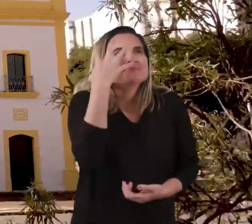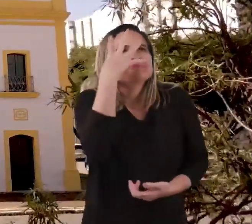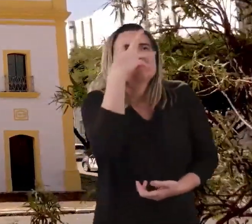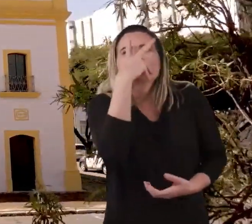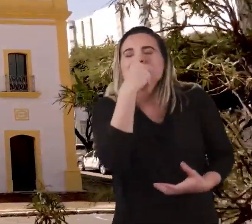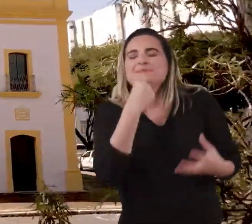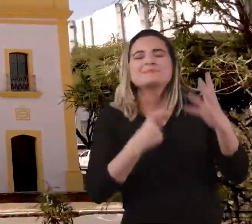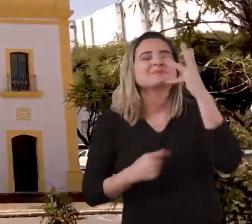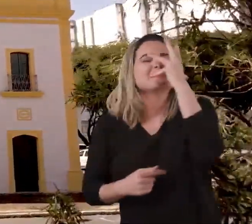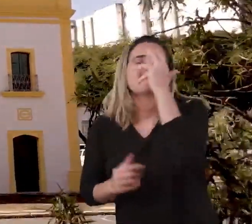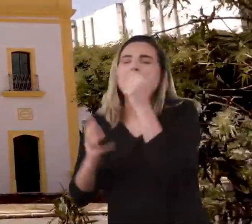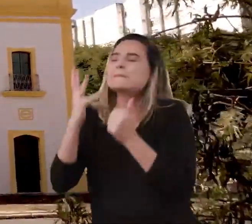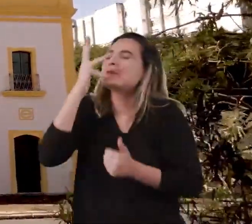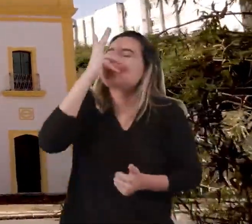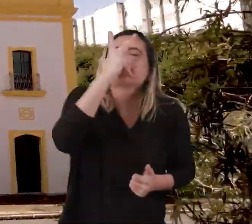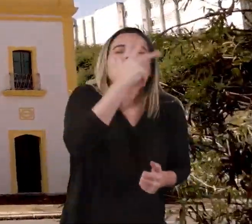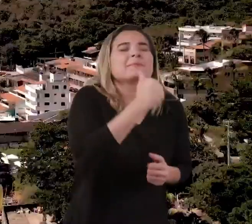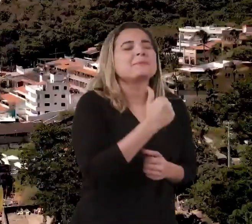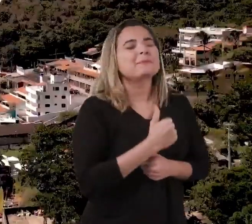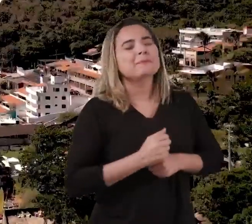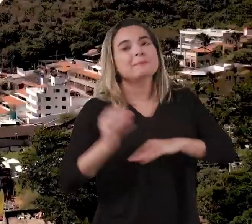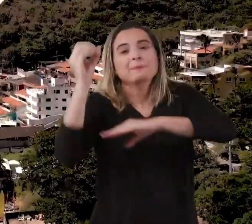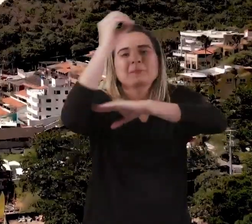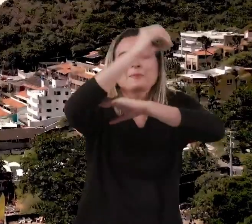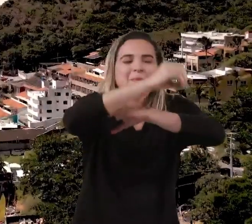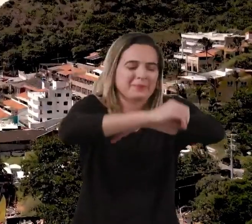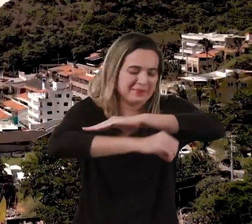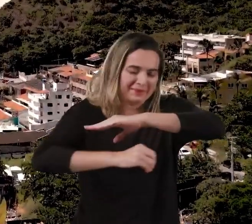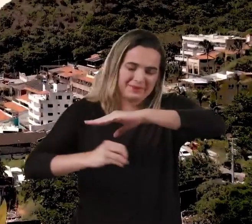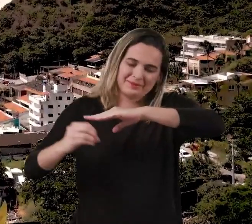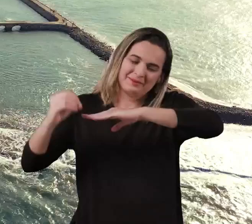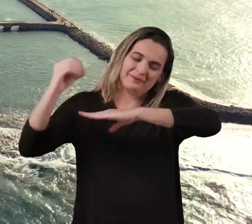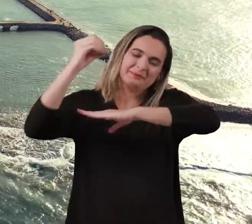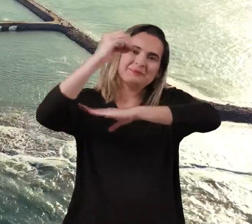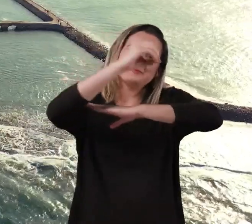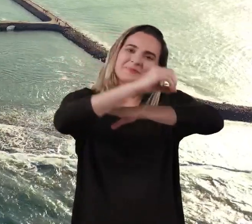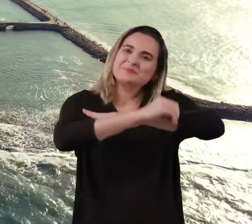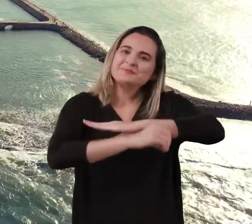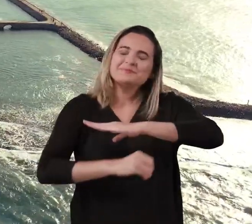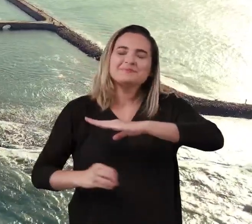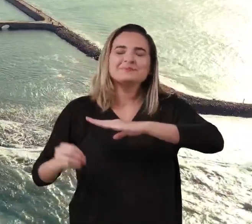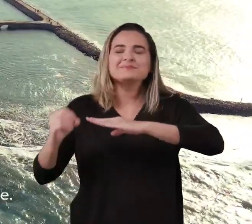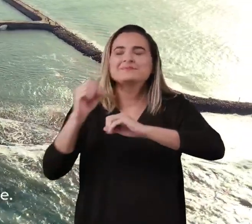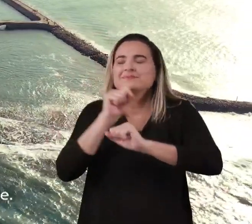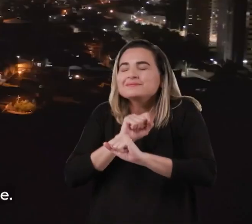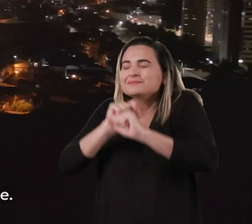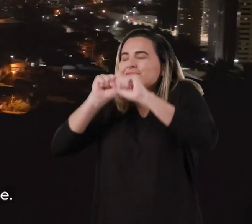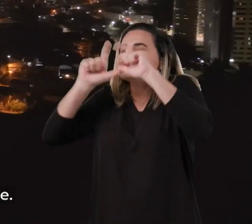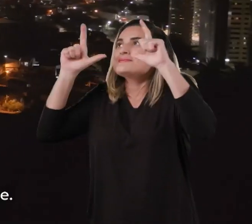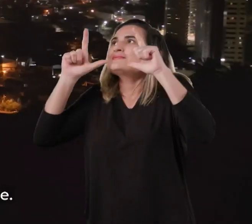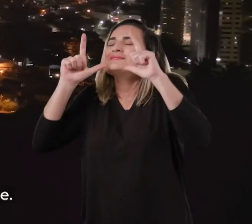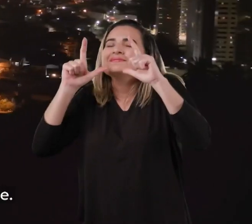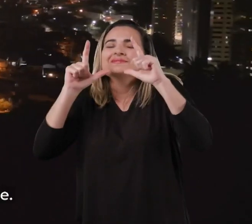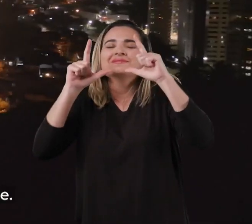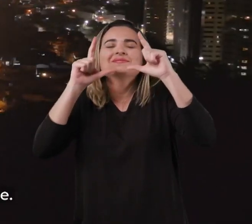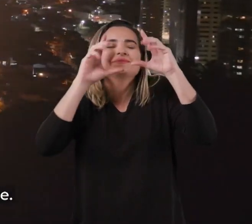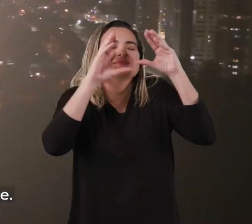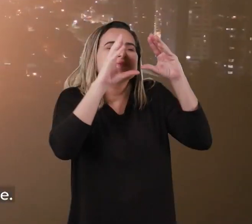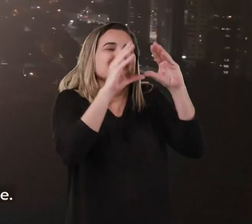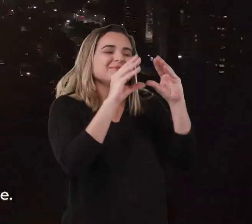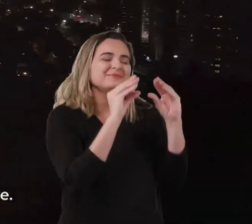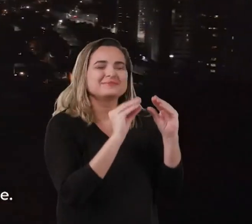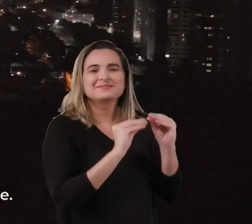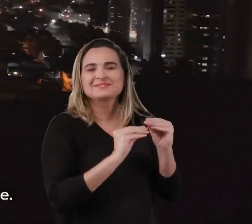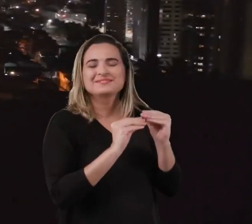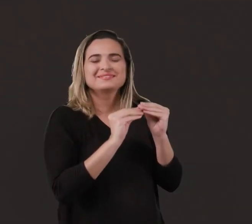Natal sempre foi linda e bela ao entardecer, do nascer do sol ao fim da